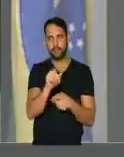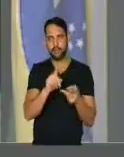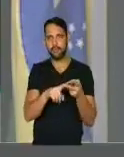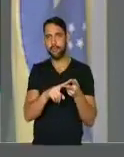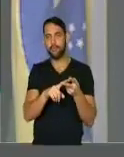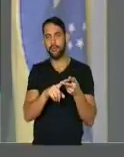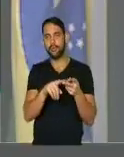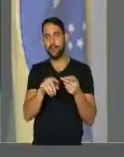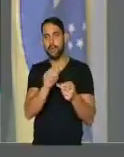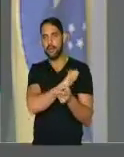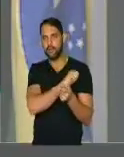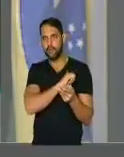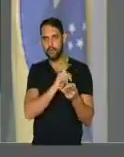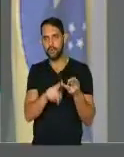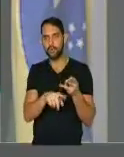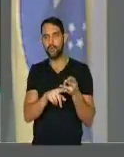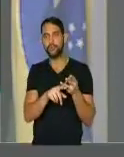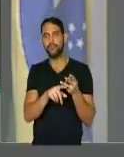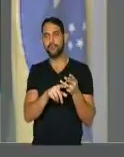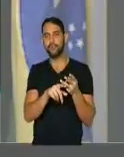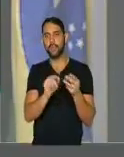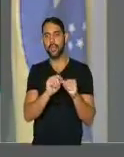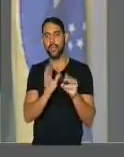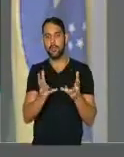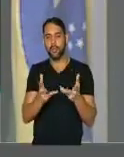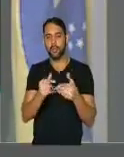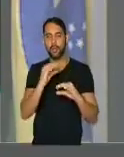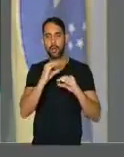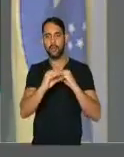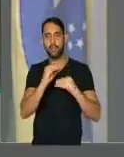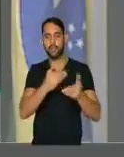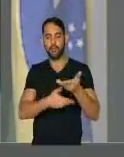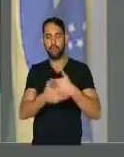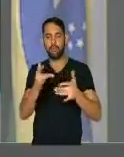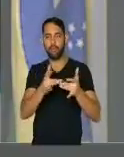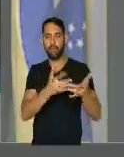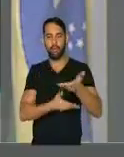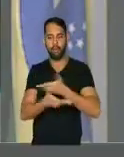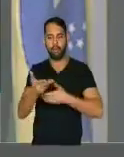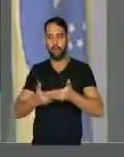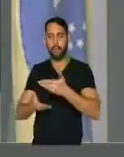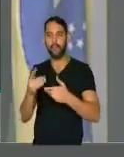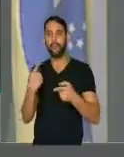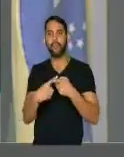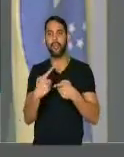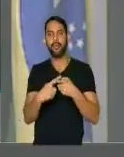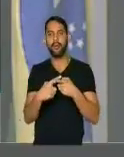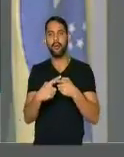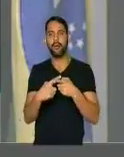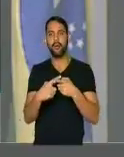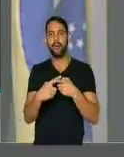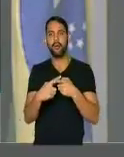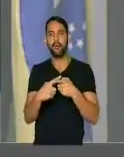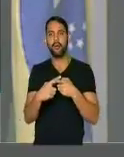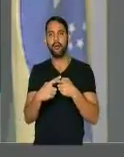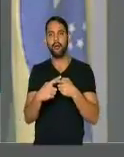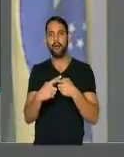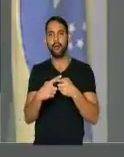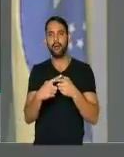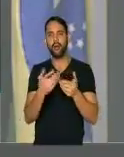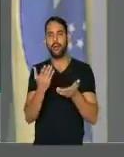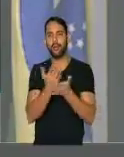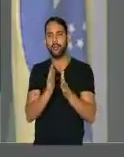professores, alunos, e aí melhorou a comunicação, melhorou a interação, porque acabou a